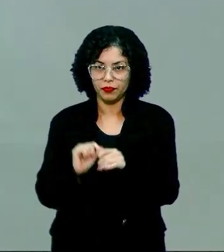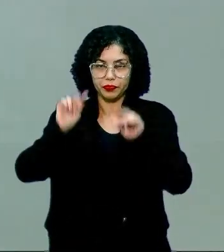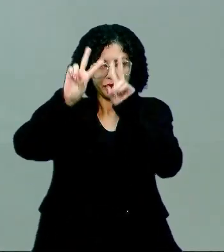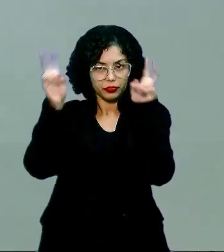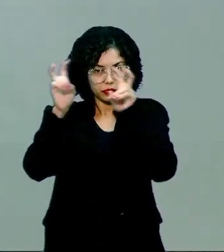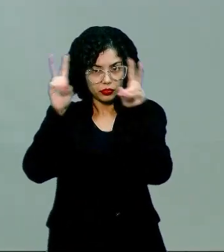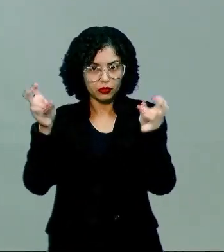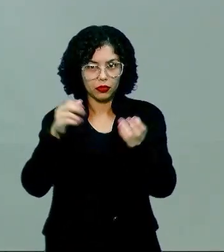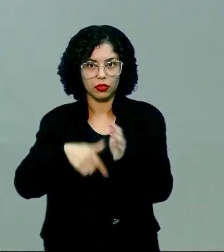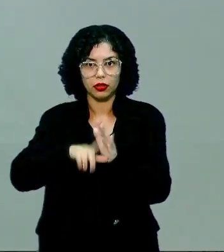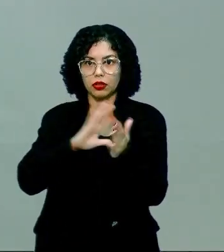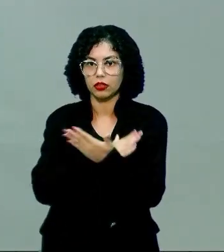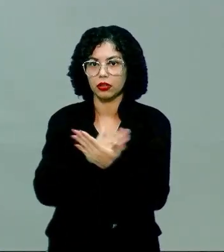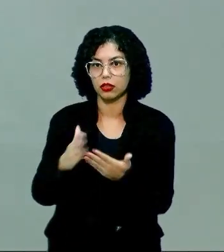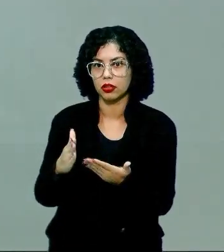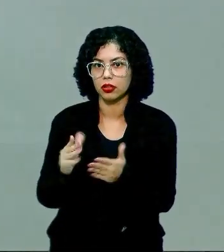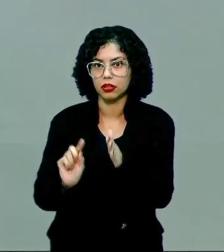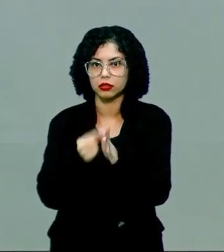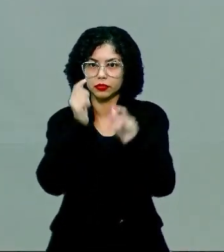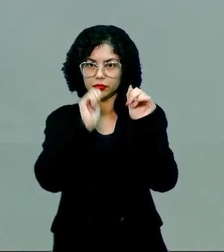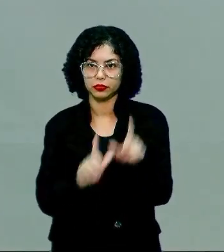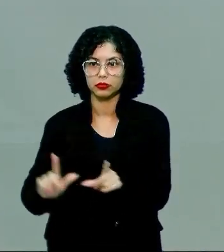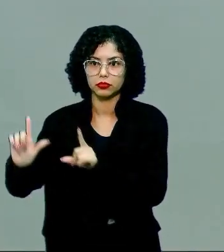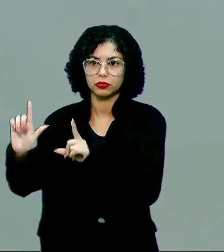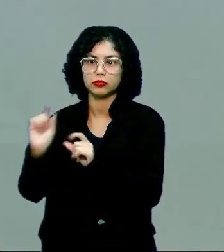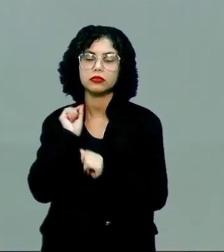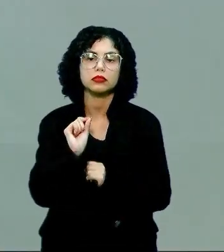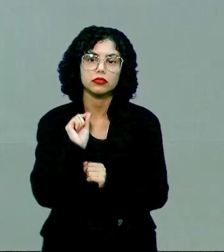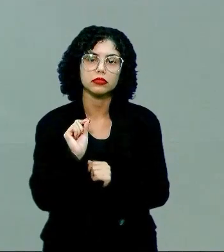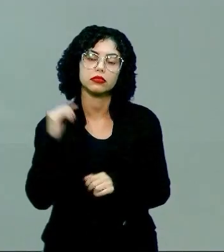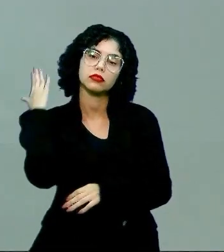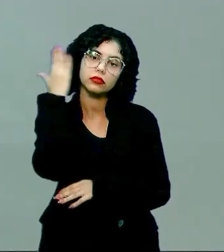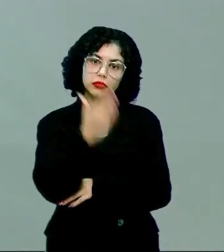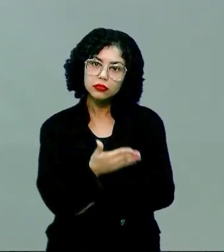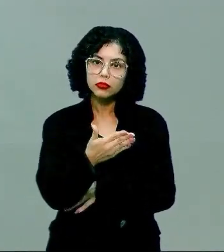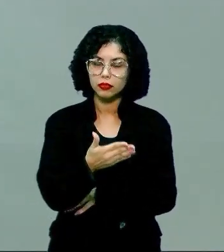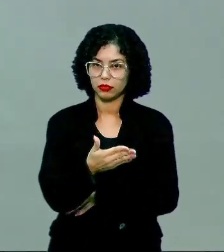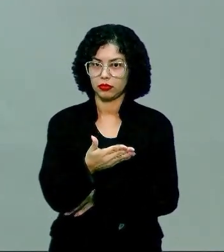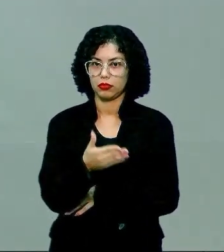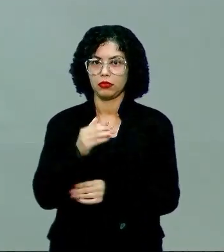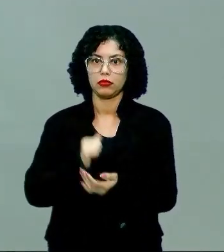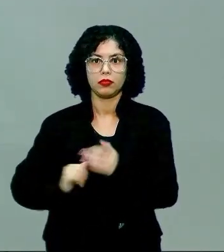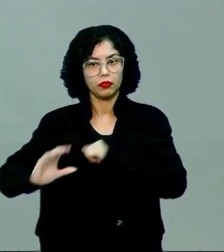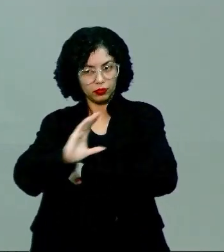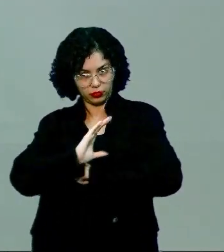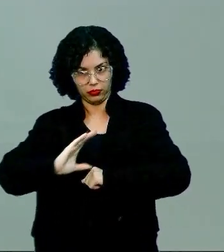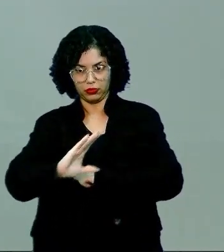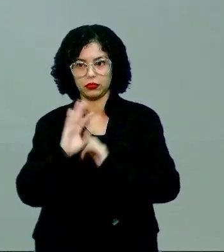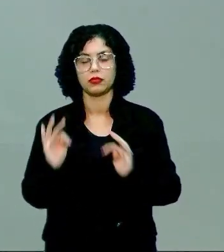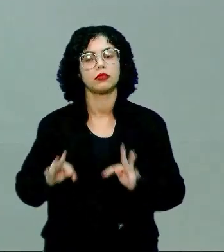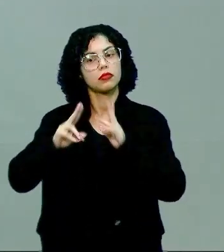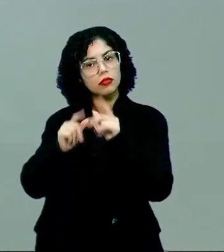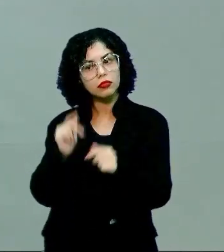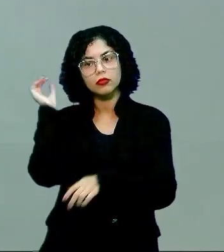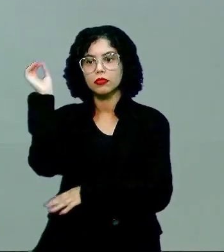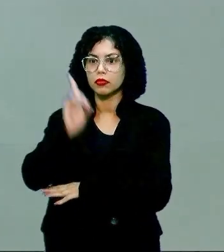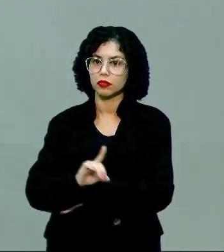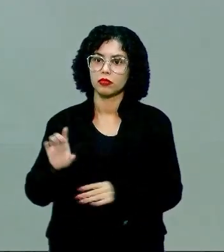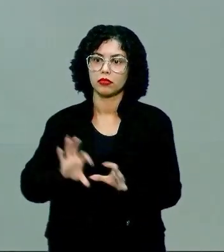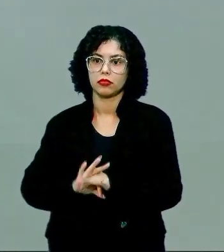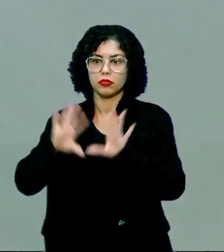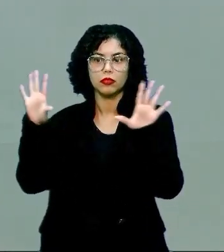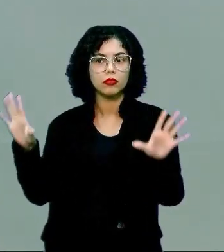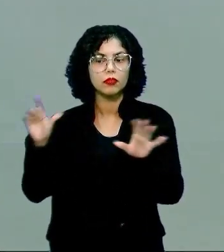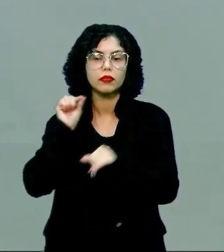até abordou inicialmente no primeiro slide o direcionamento da Constituição em que todo mundo tem direito de